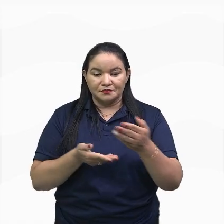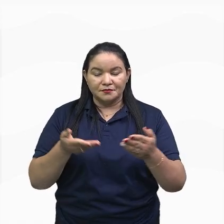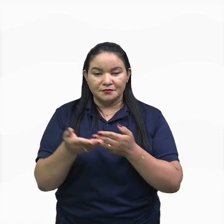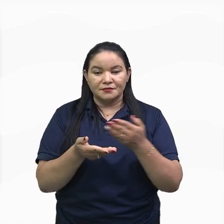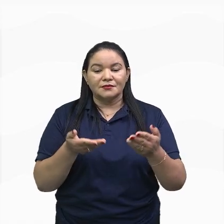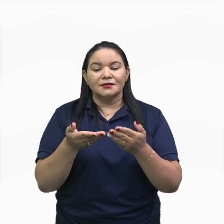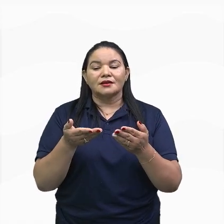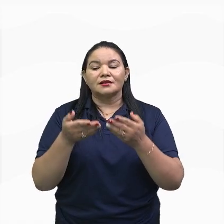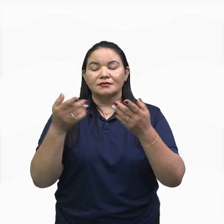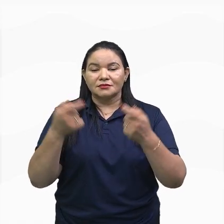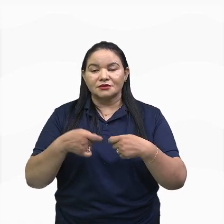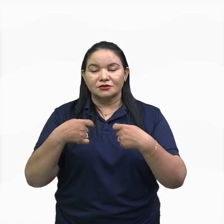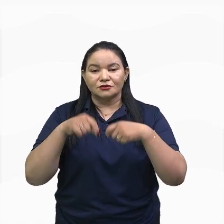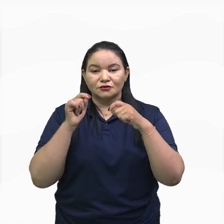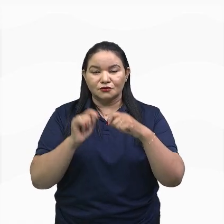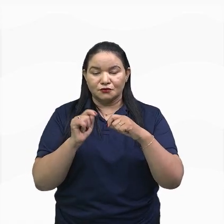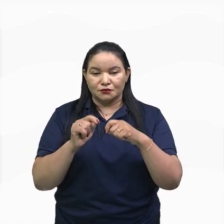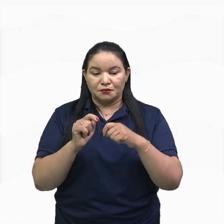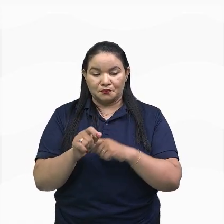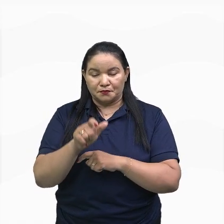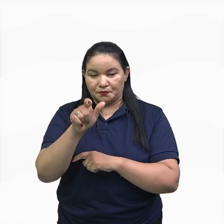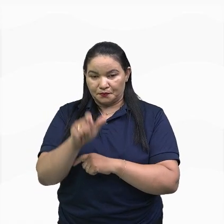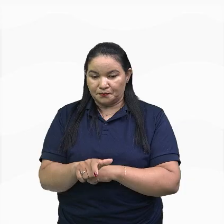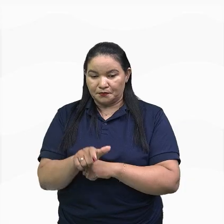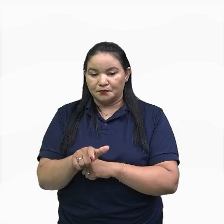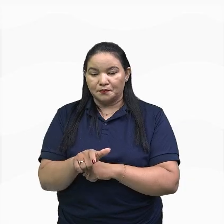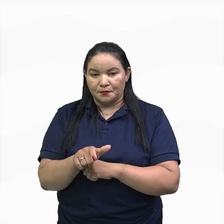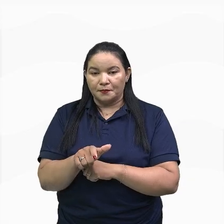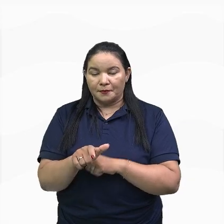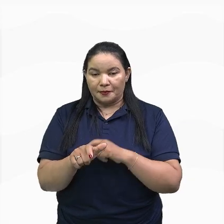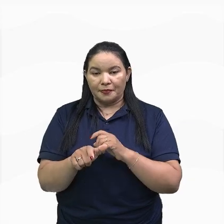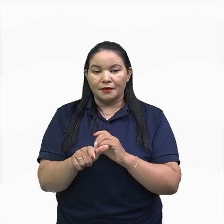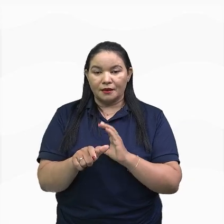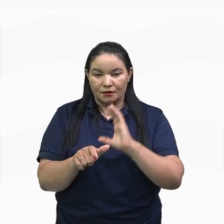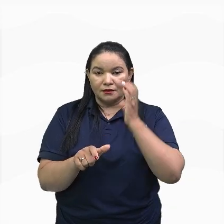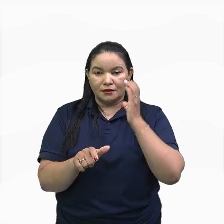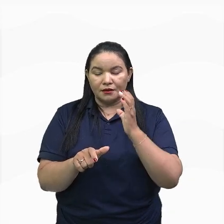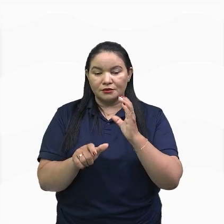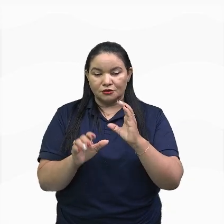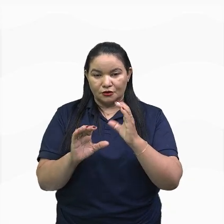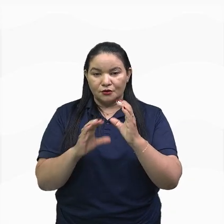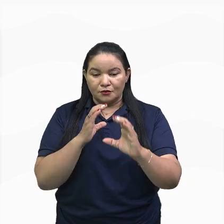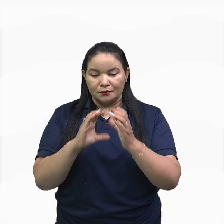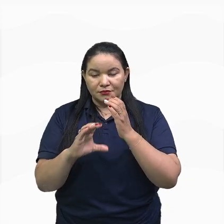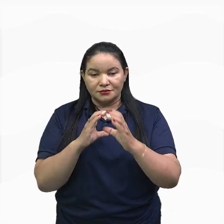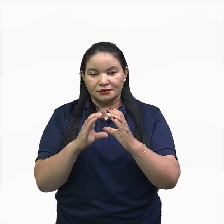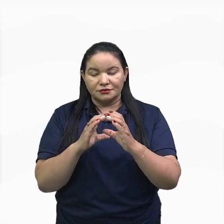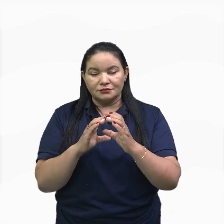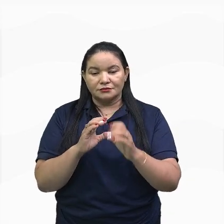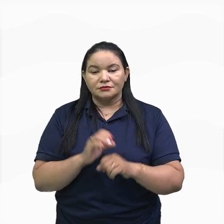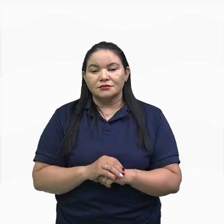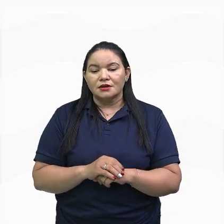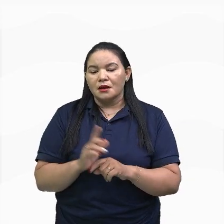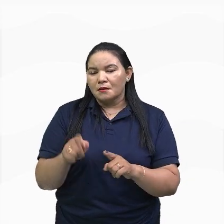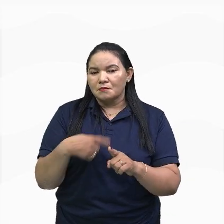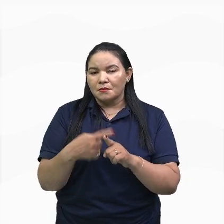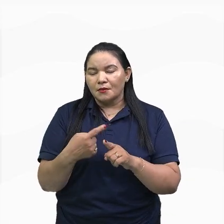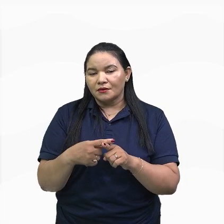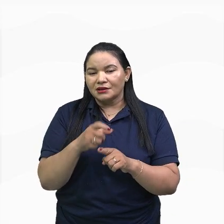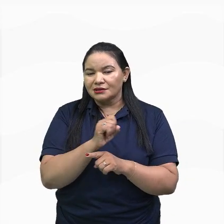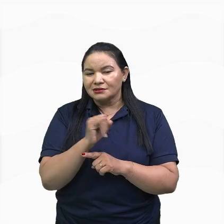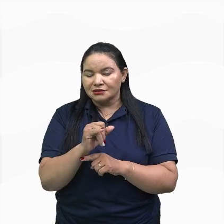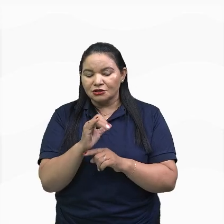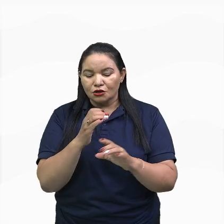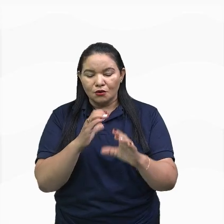que estar colocados numa situação de comunicação. Porque se não houver